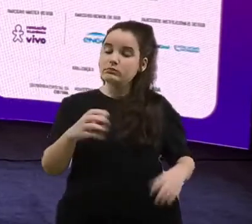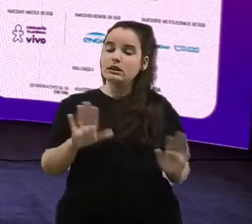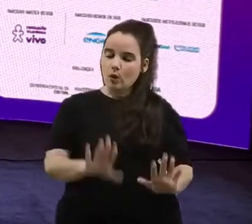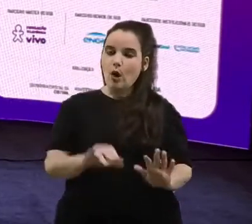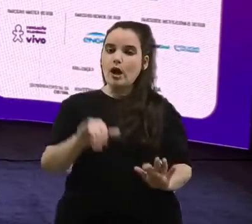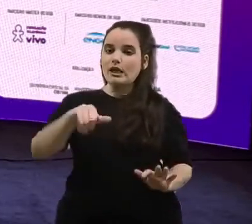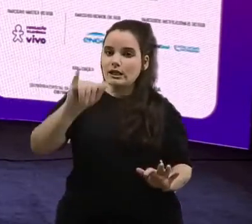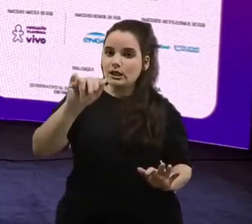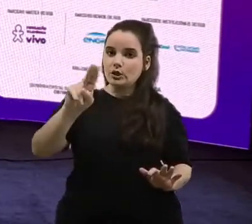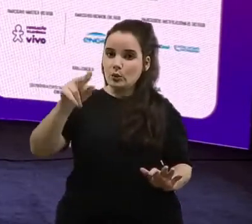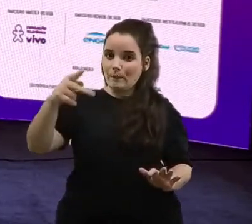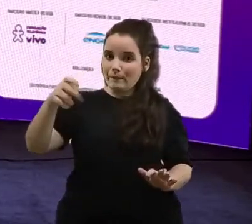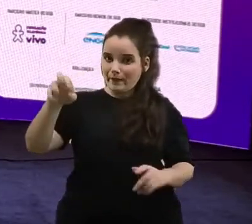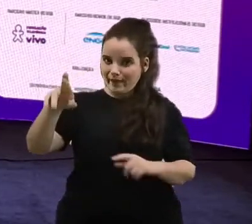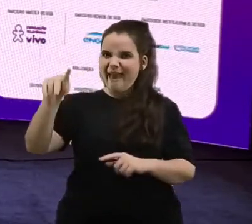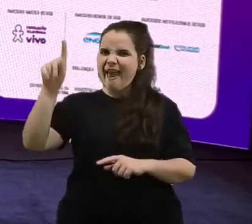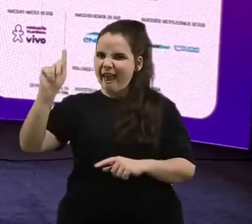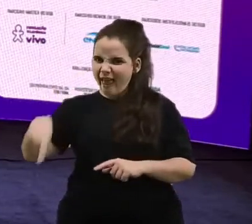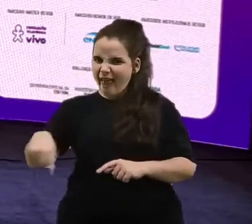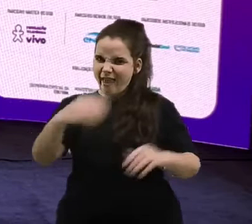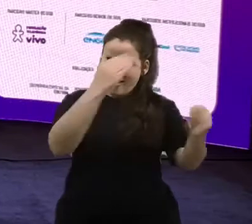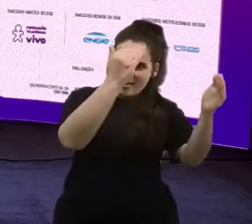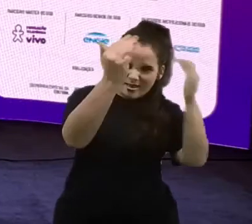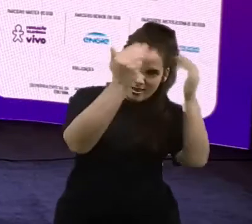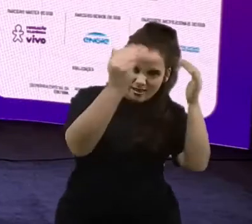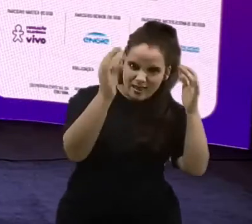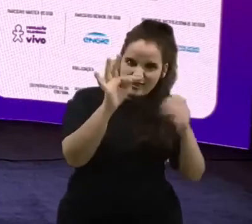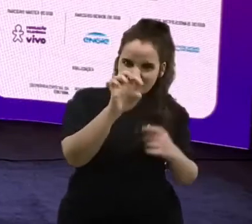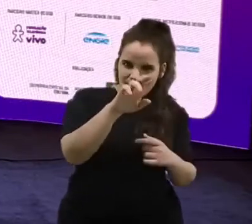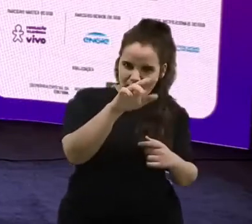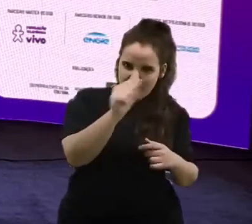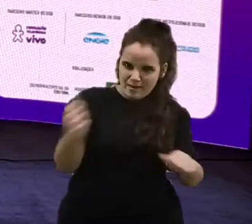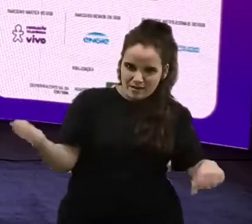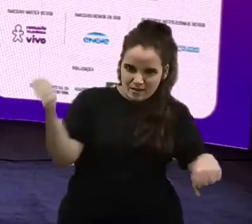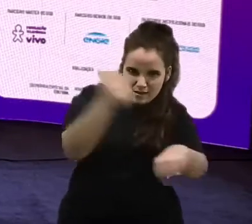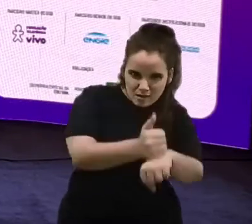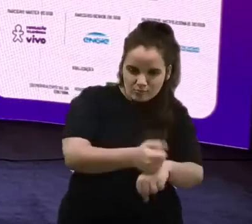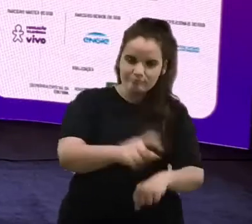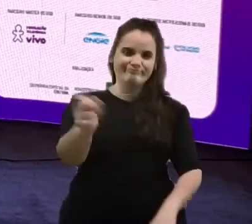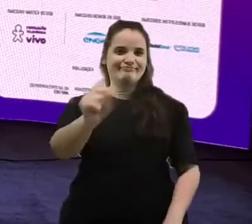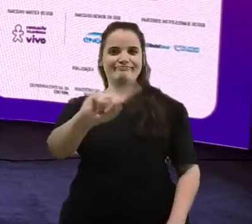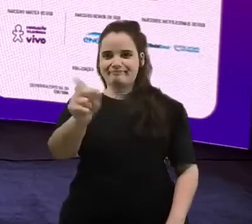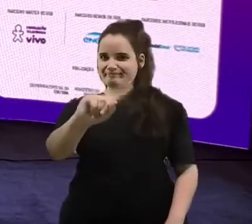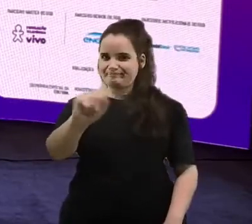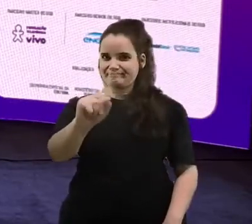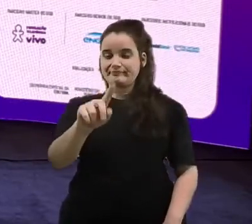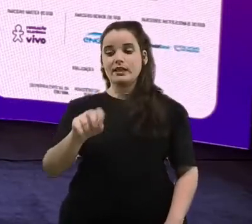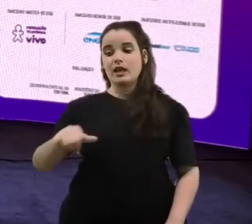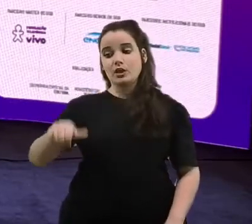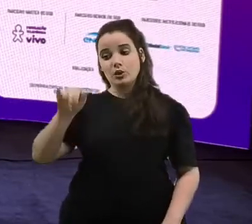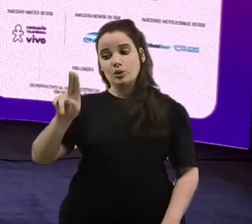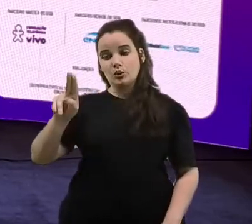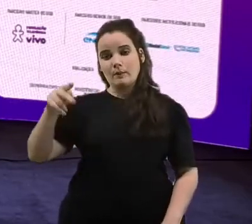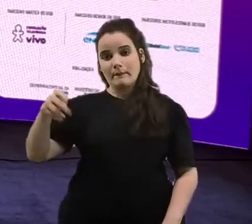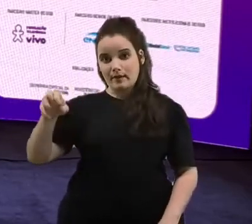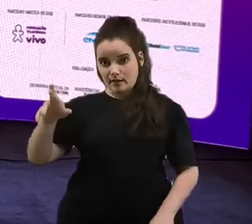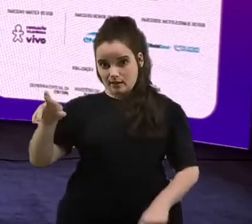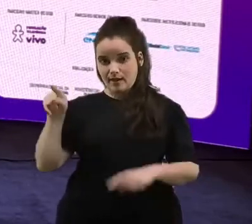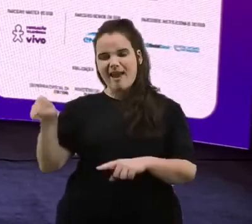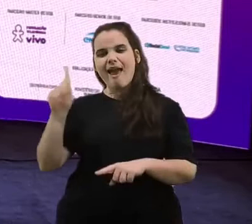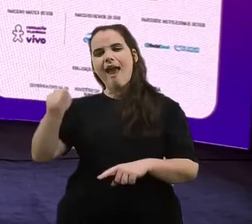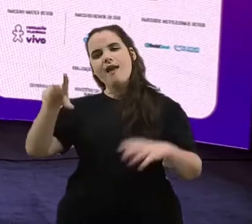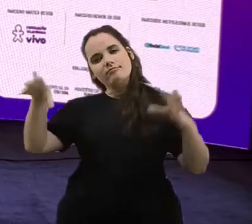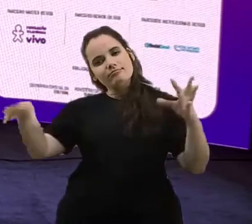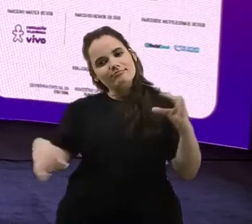uma substituição da terapia tradicional, né? A gente enxerga o Yupper como um excelente complemento à